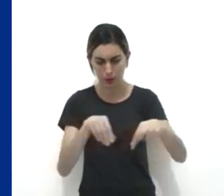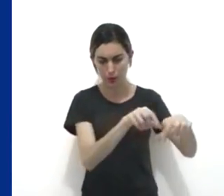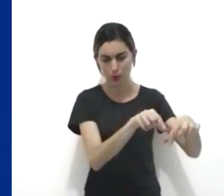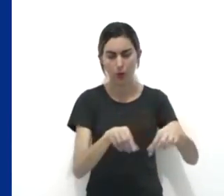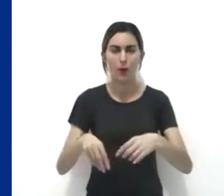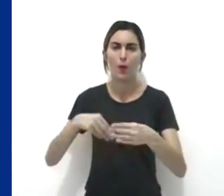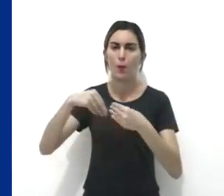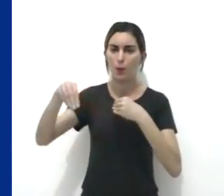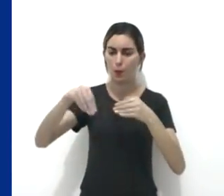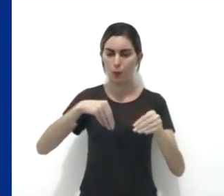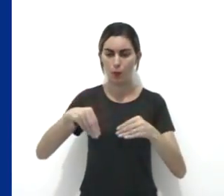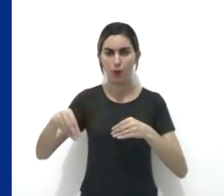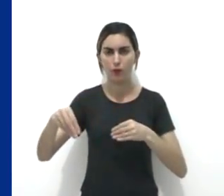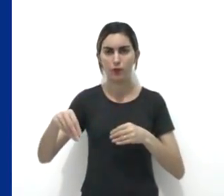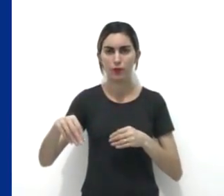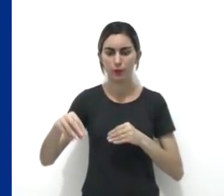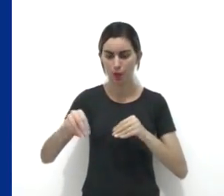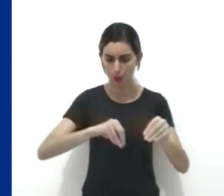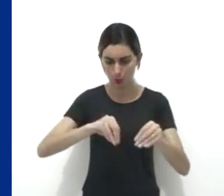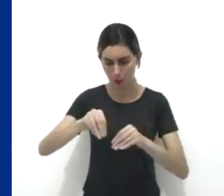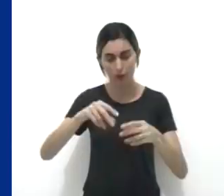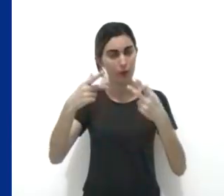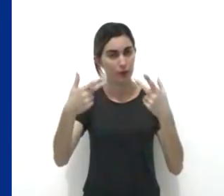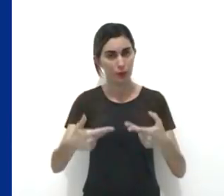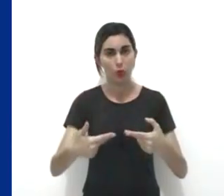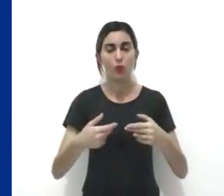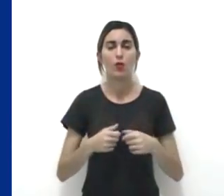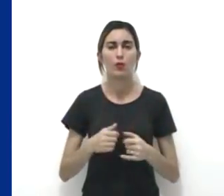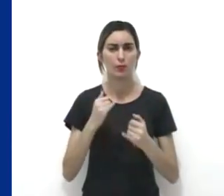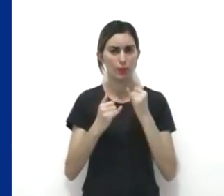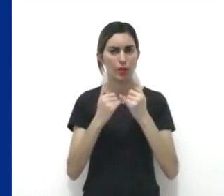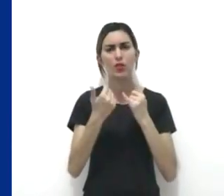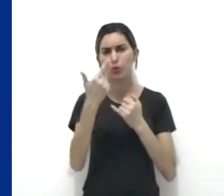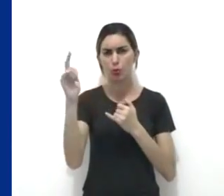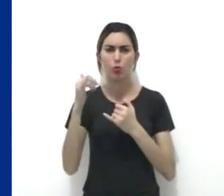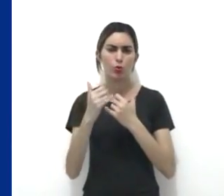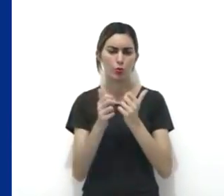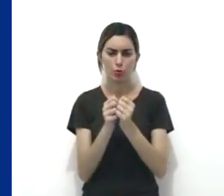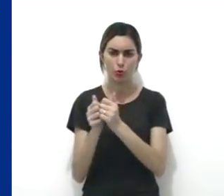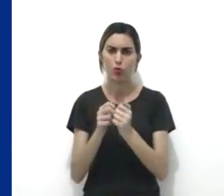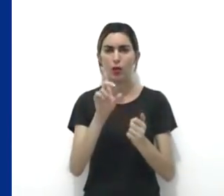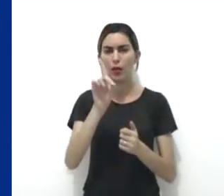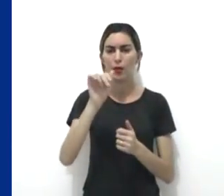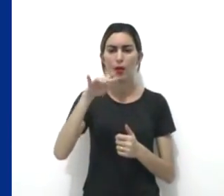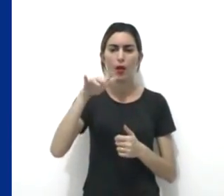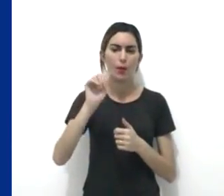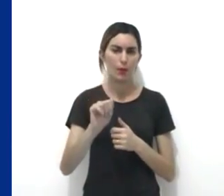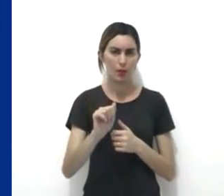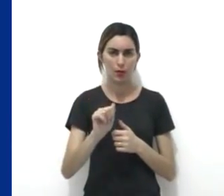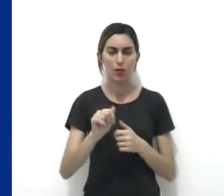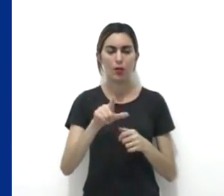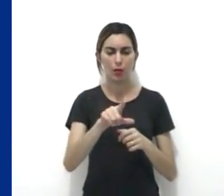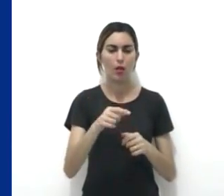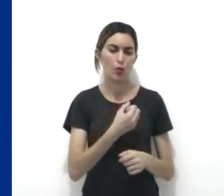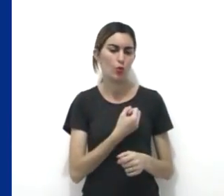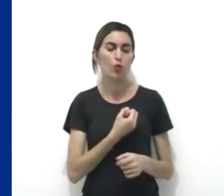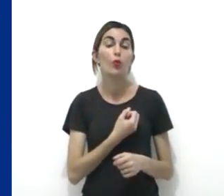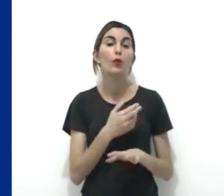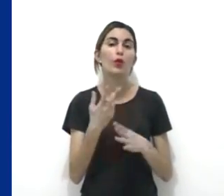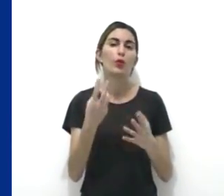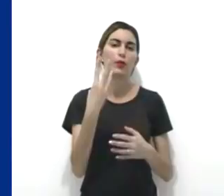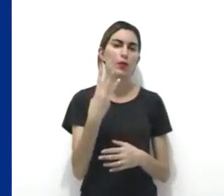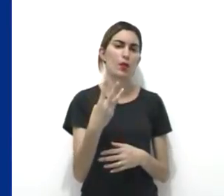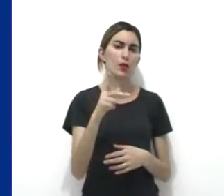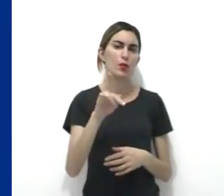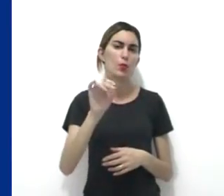vai caminhar e capturar na diagonal preta, parecido com outro joguinho chamado dama. O bispo possui o valor numérico